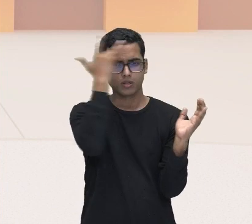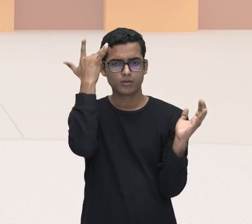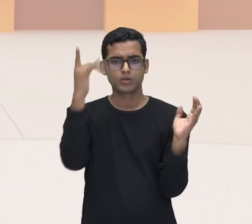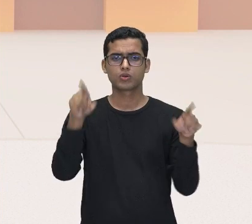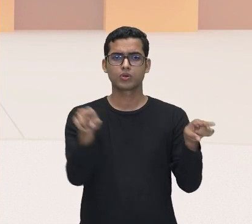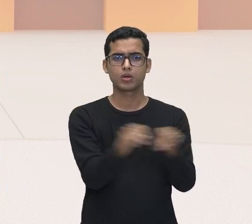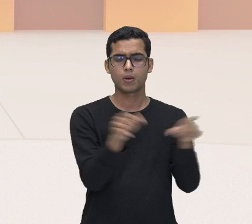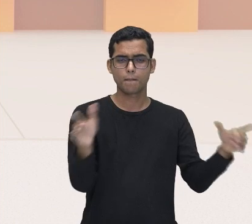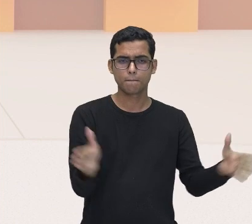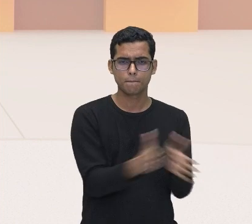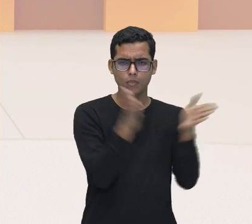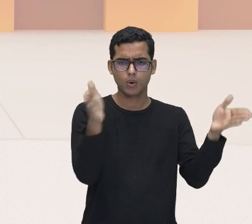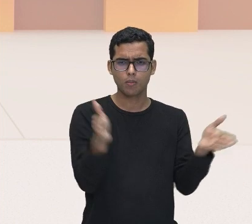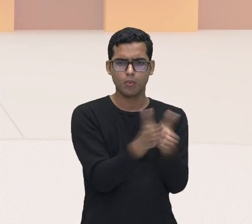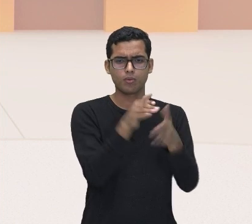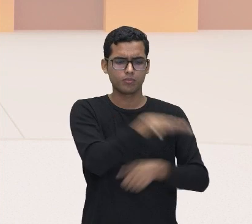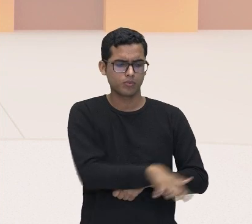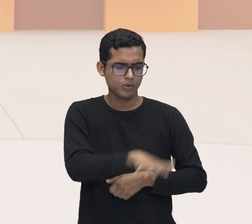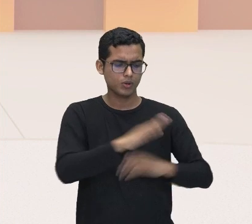que ocupam um espaço